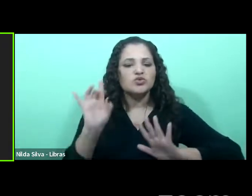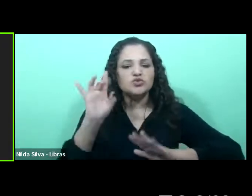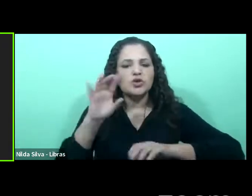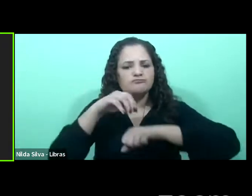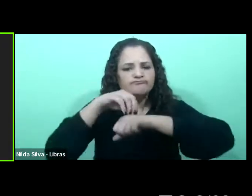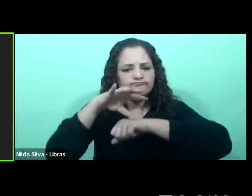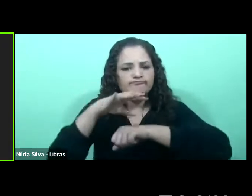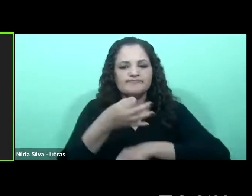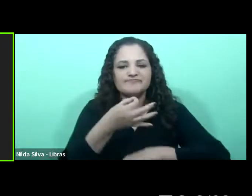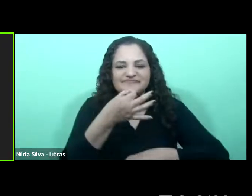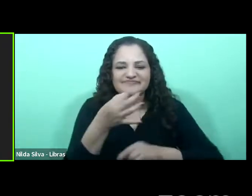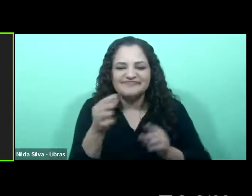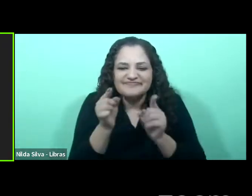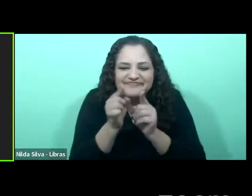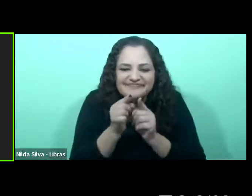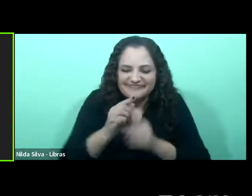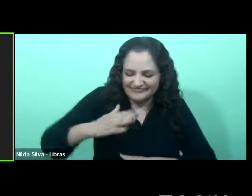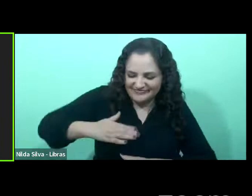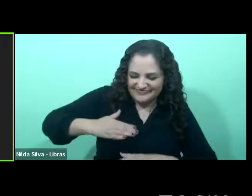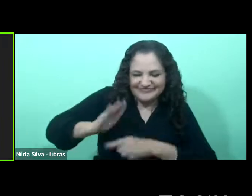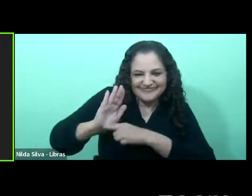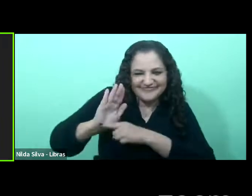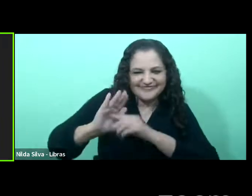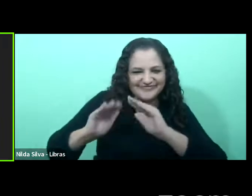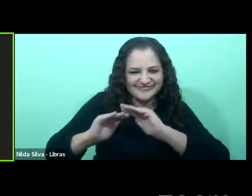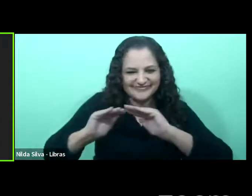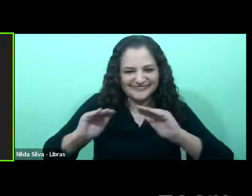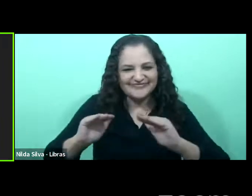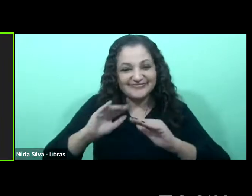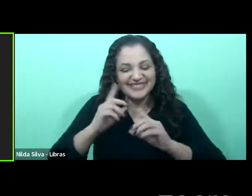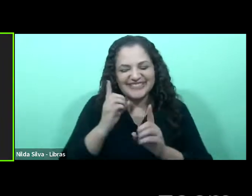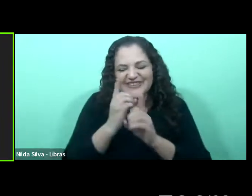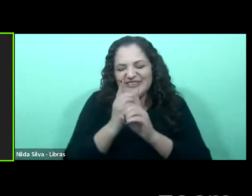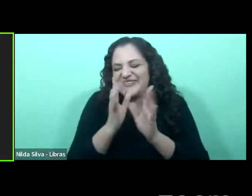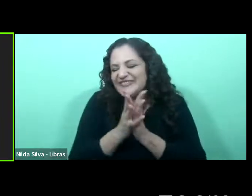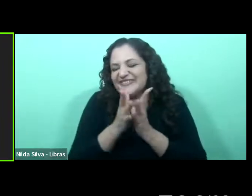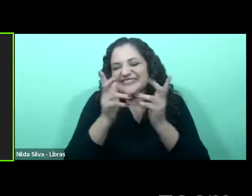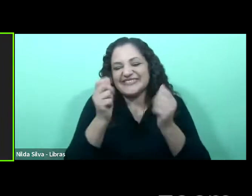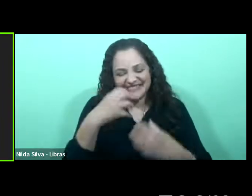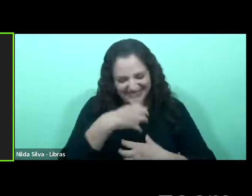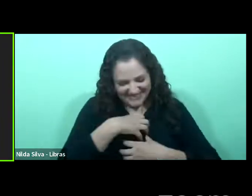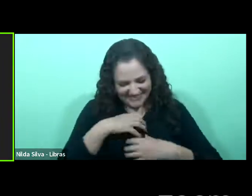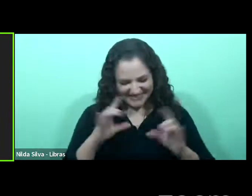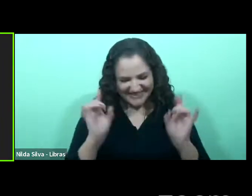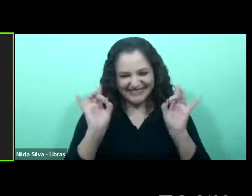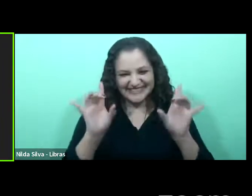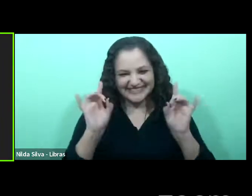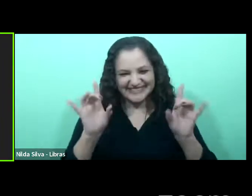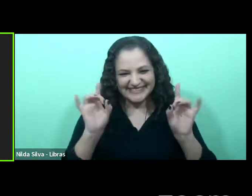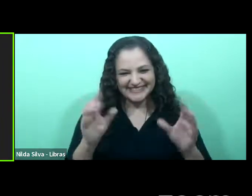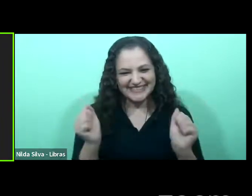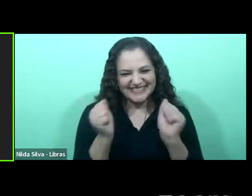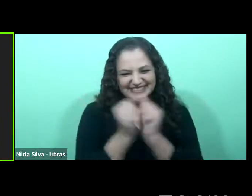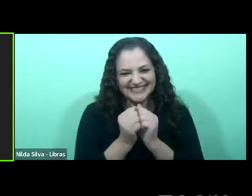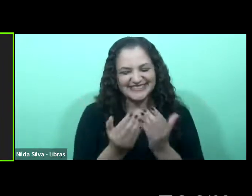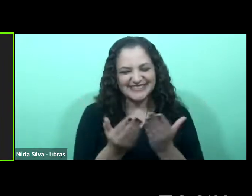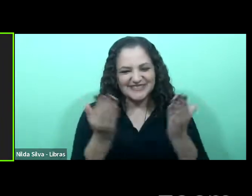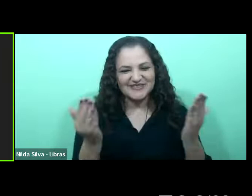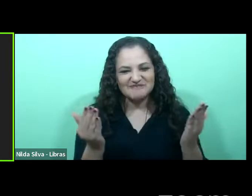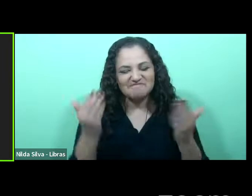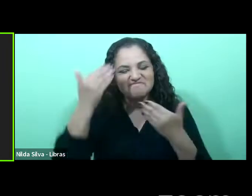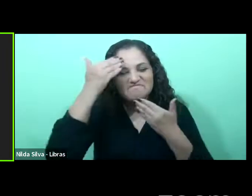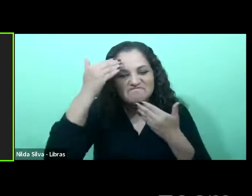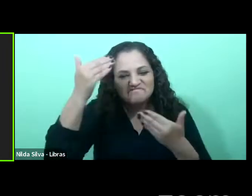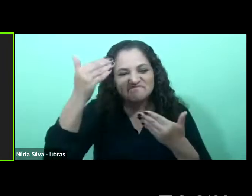trazendo a minha pequena colaboração para esse encontro tão maravilhoso. Me sinto muito privilegiado de estar com todos vocês. Muito